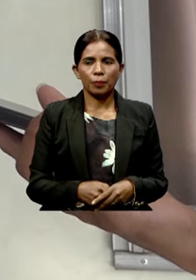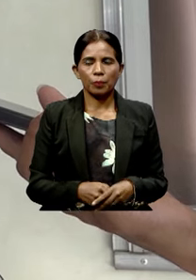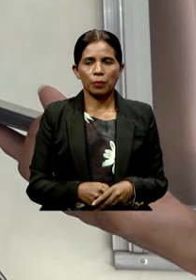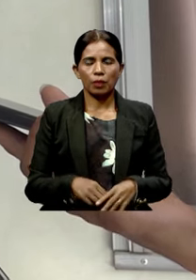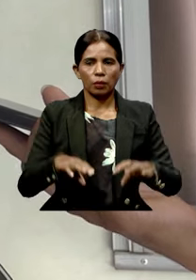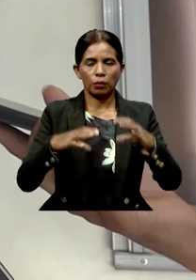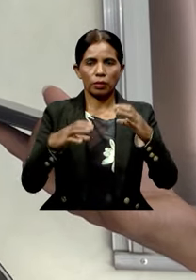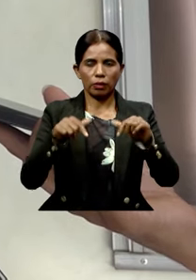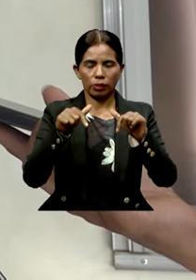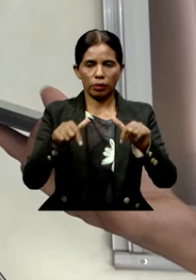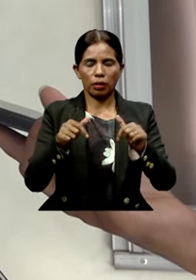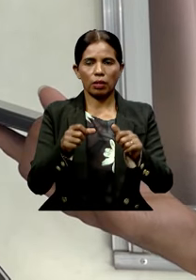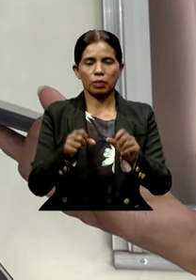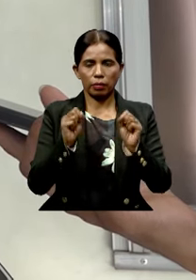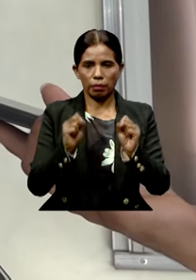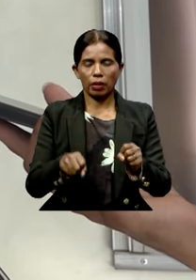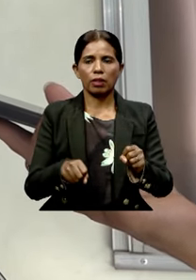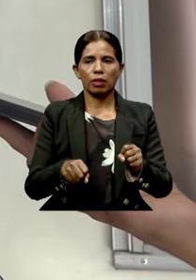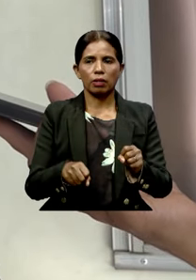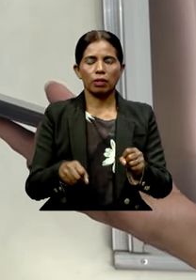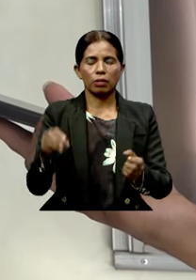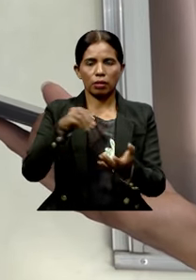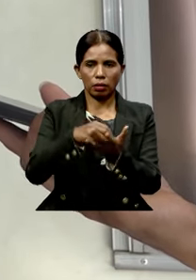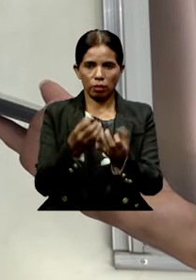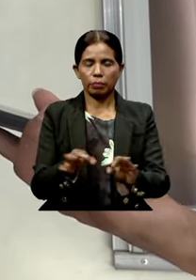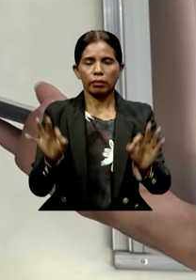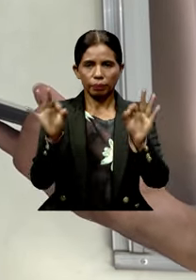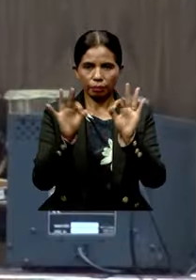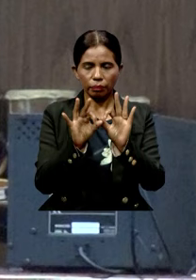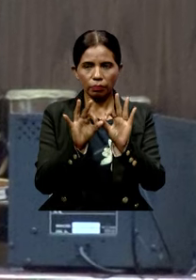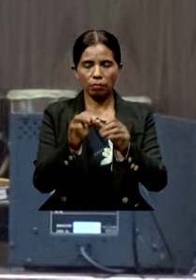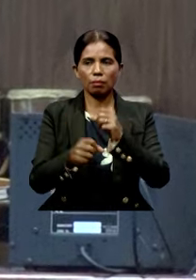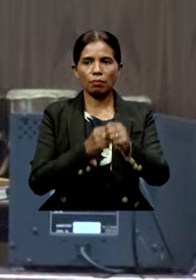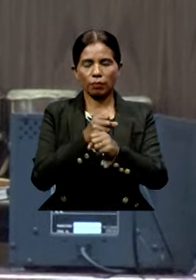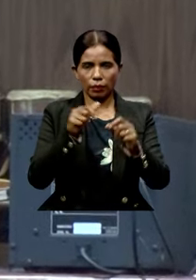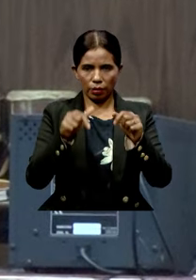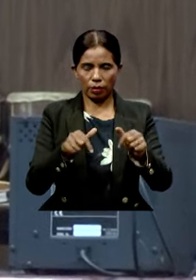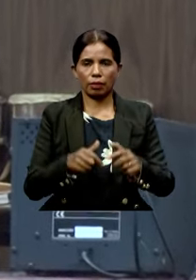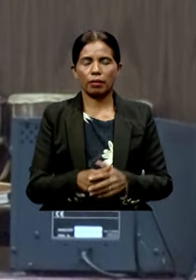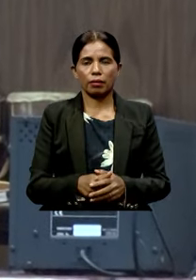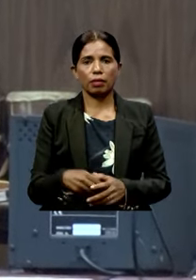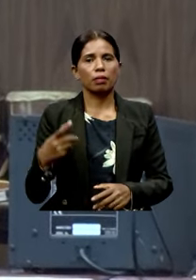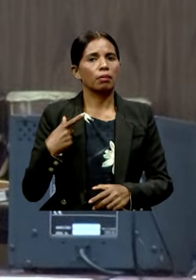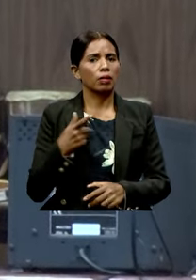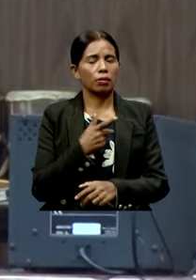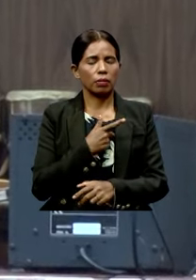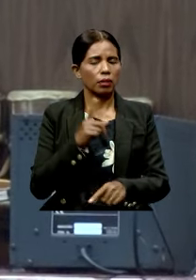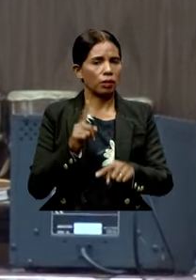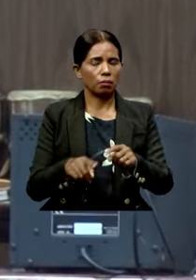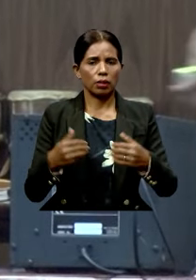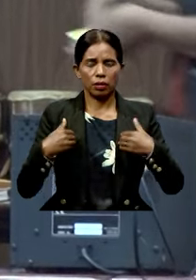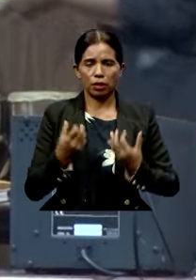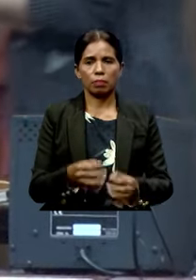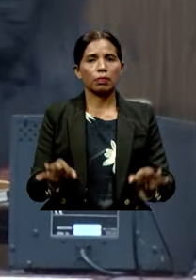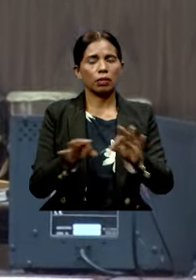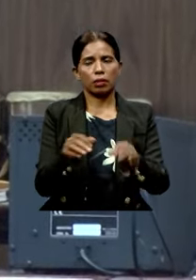comissão né, considera no dar prioridade e então parlamento labela e prioridade que está aqui da